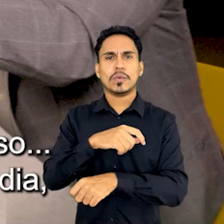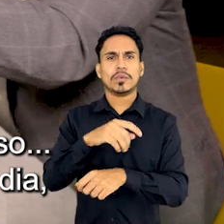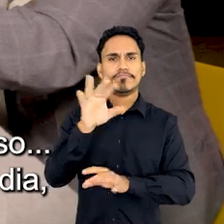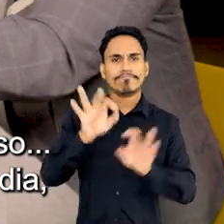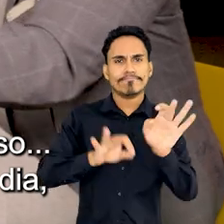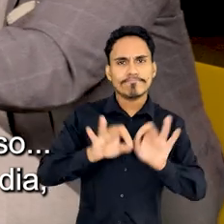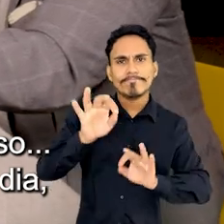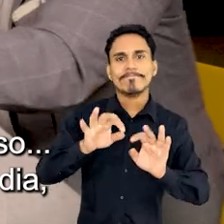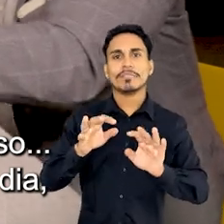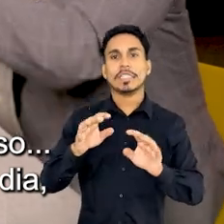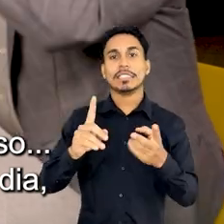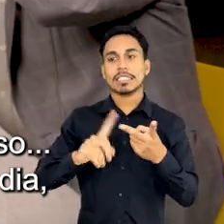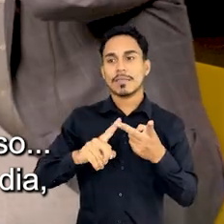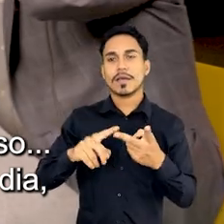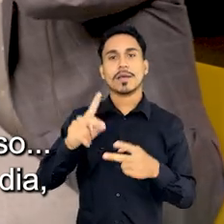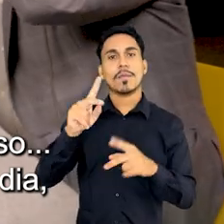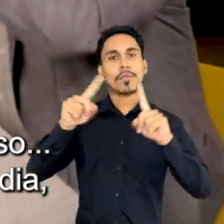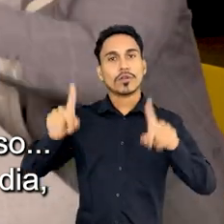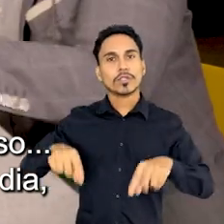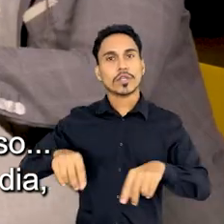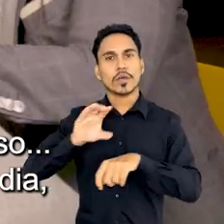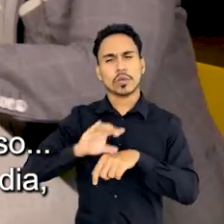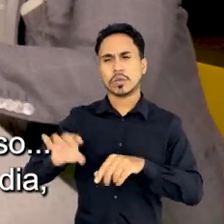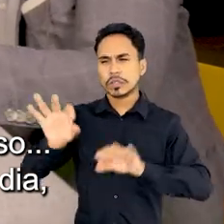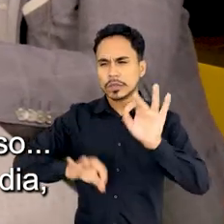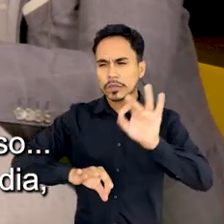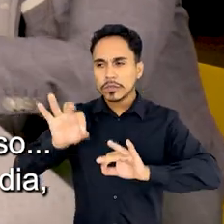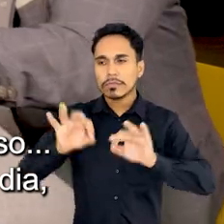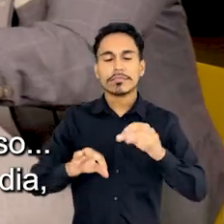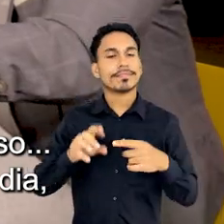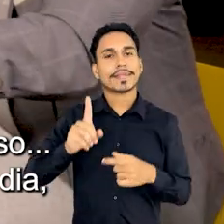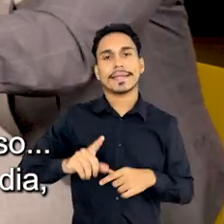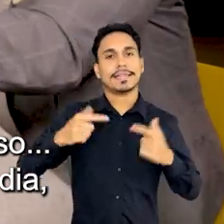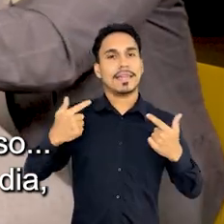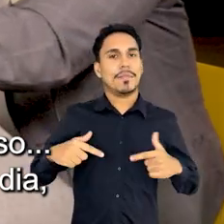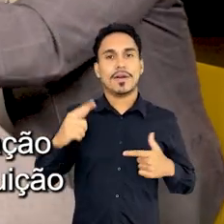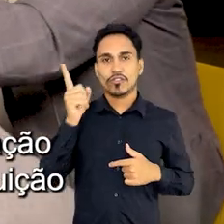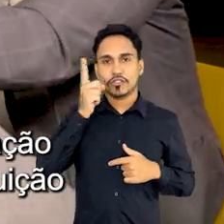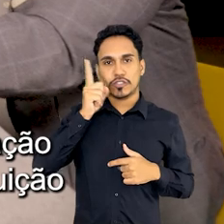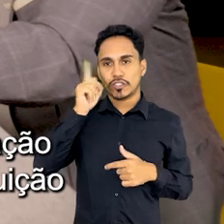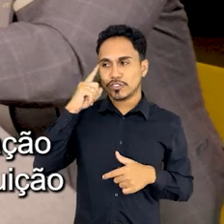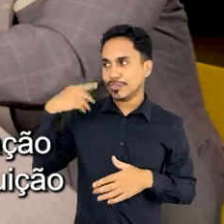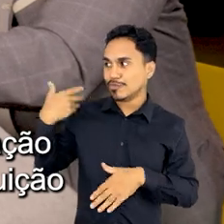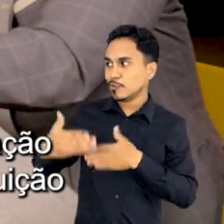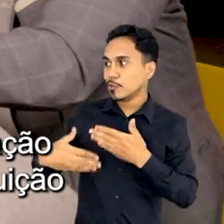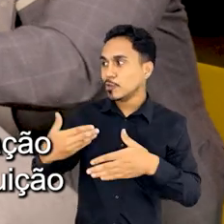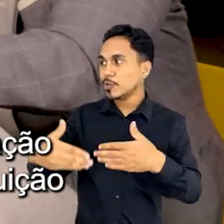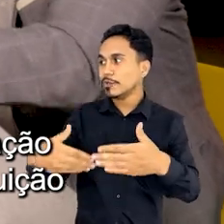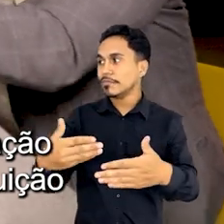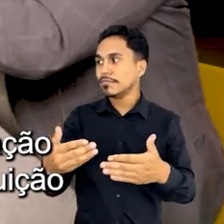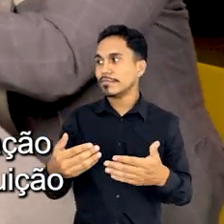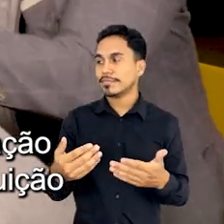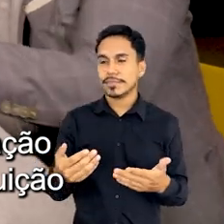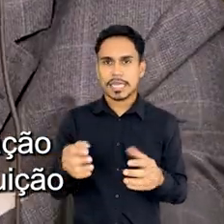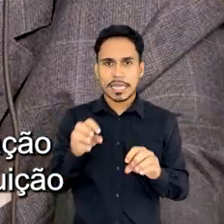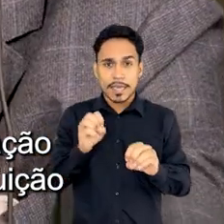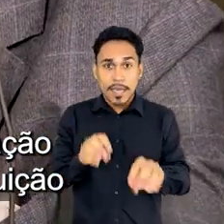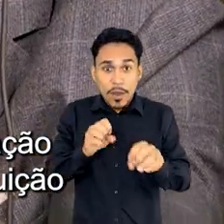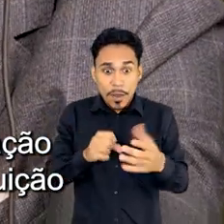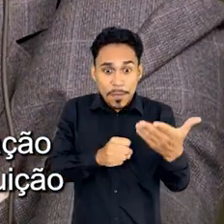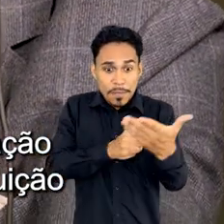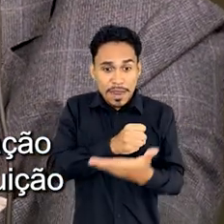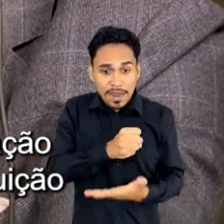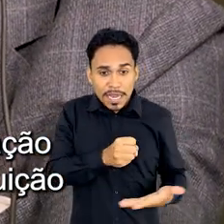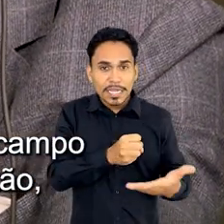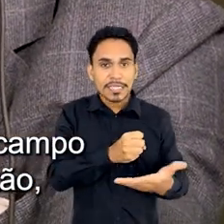e montar projeto de curso é claro são as etapas do nosso do nosso dia a dia né é o que a gente faz a gente não tem educação básica